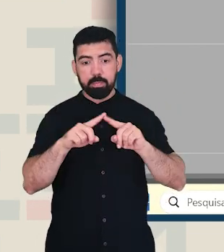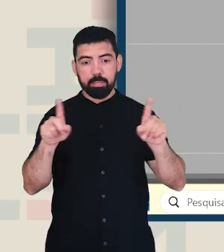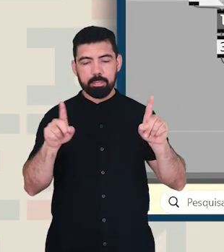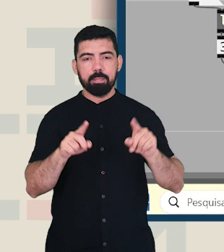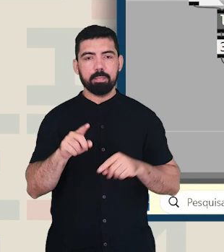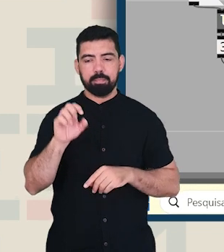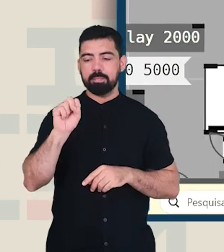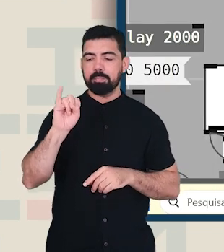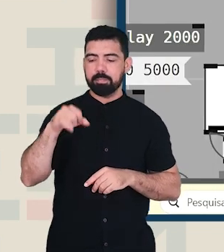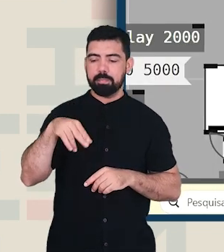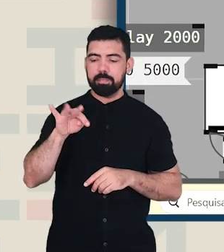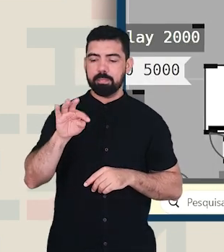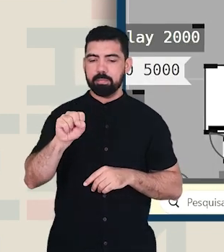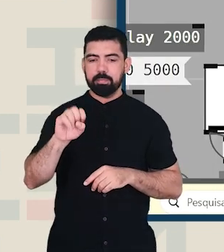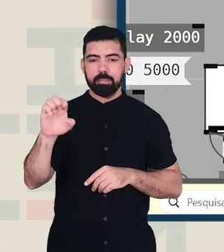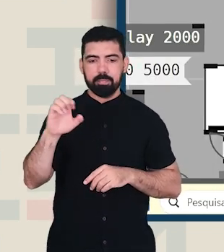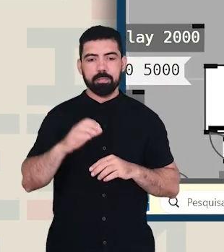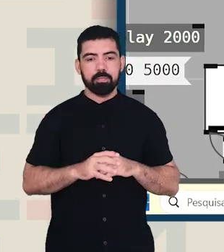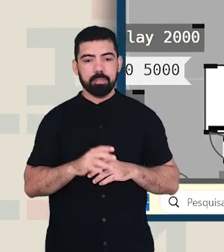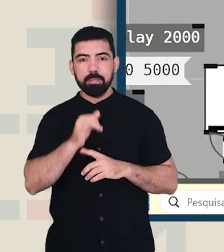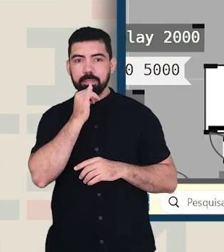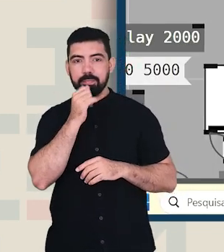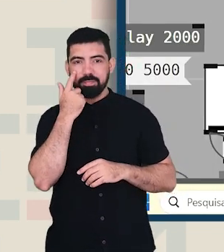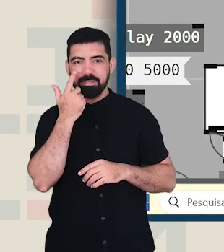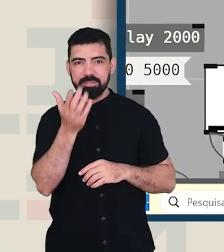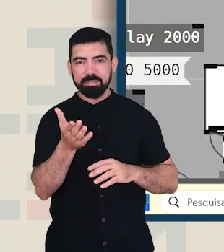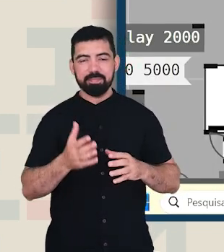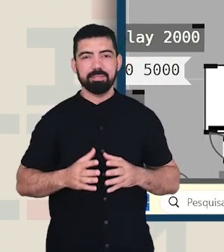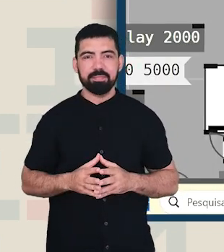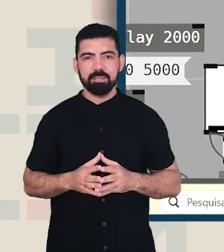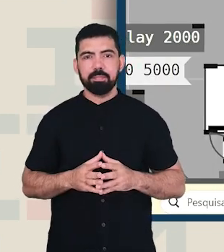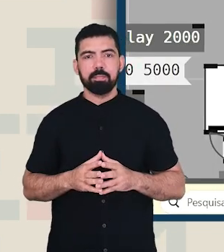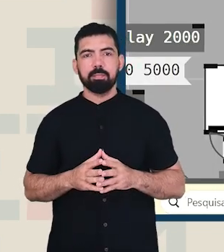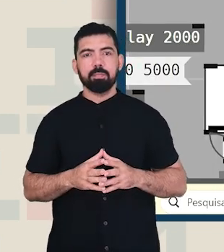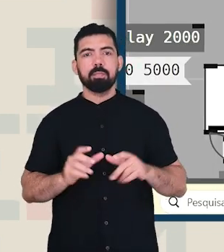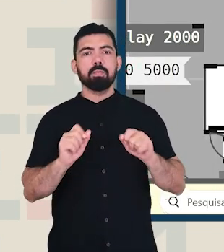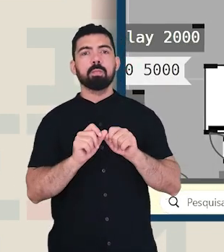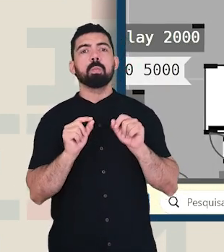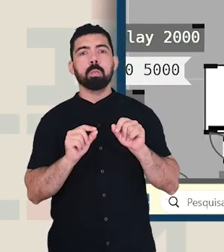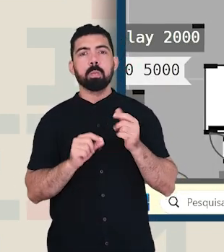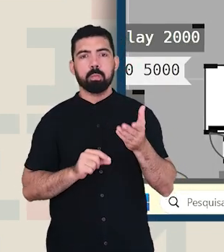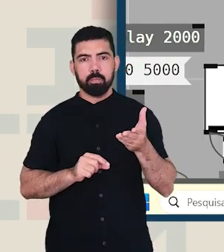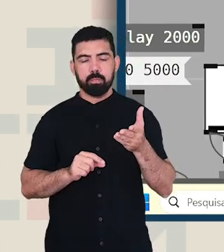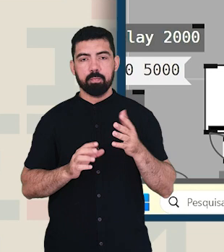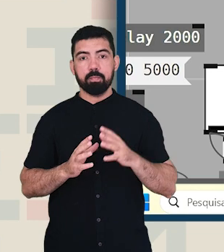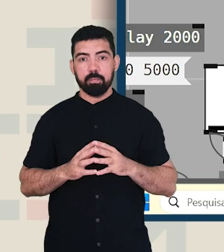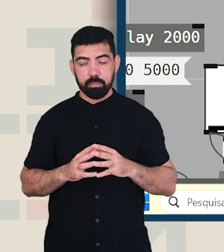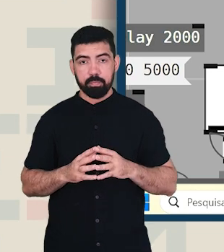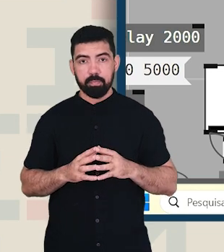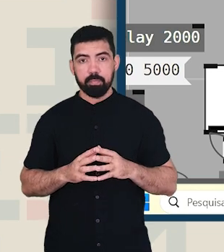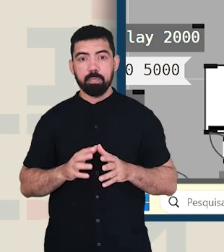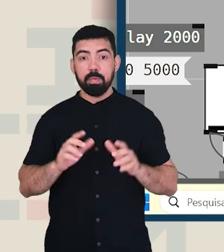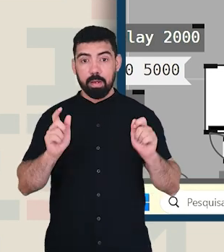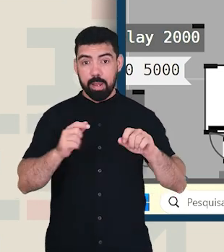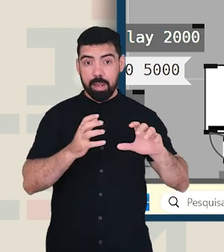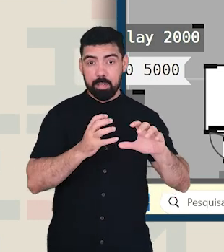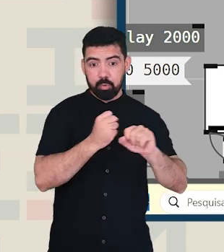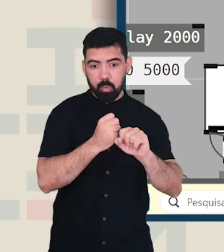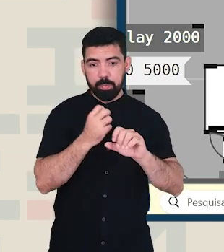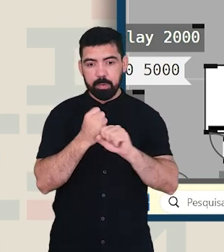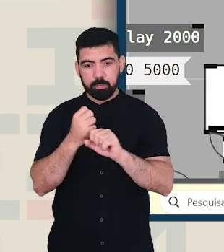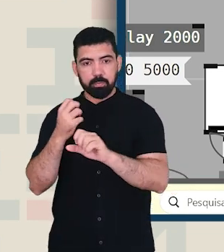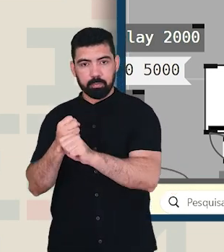de síntese, temos esses bichinhos aqui. O que vai acontecer aqui? Eu estou